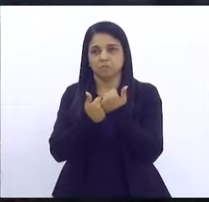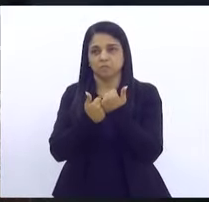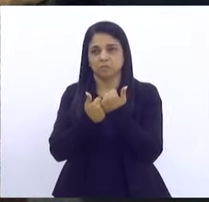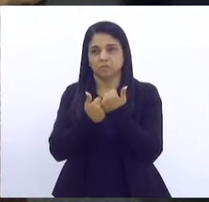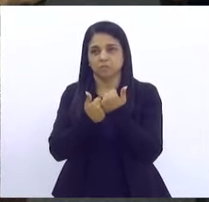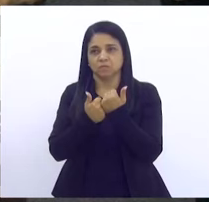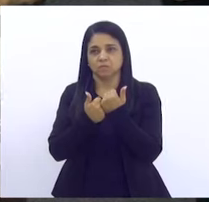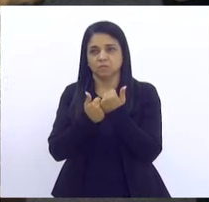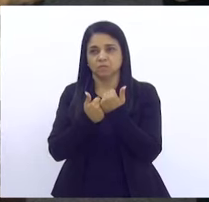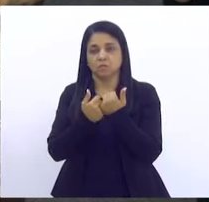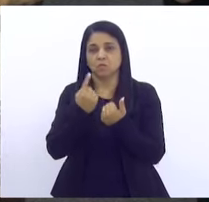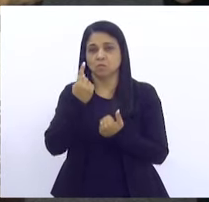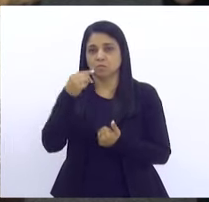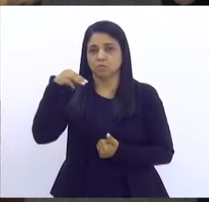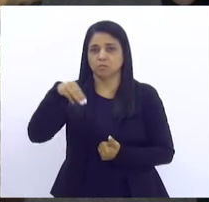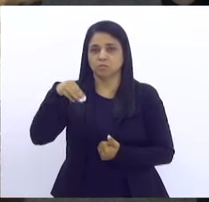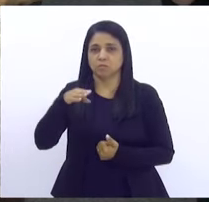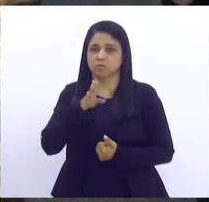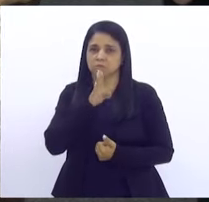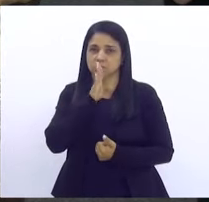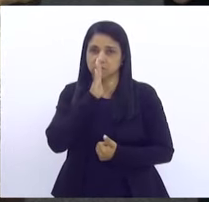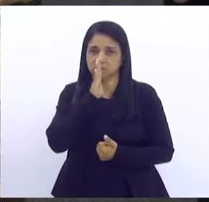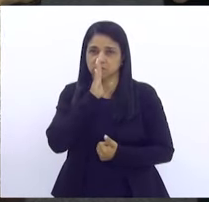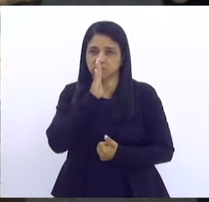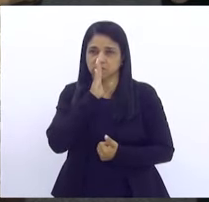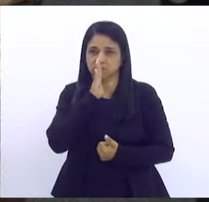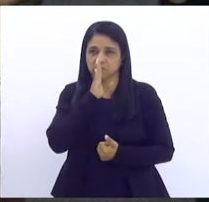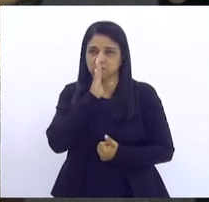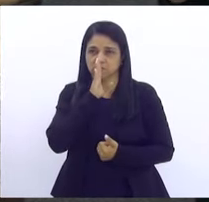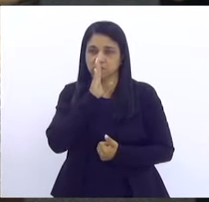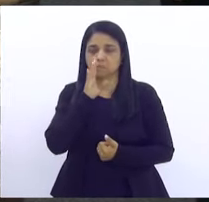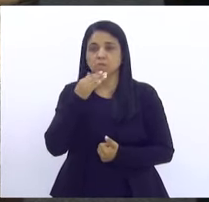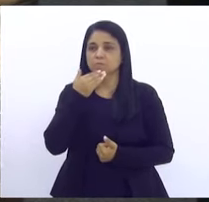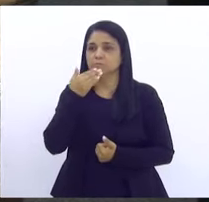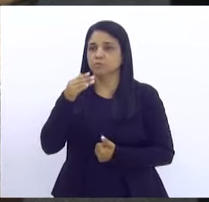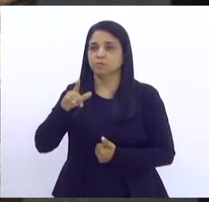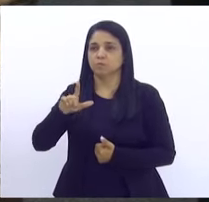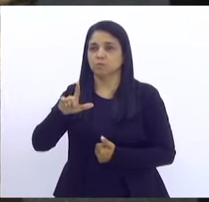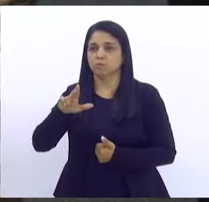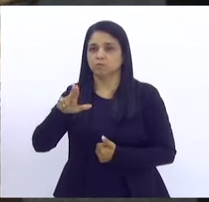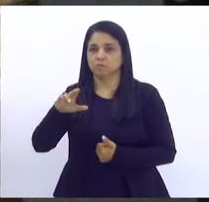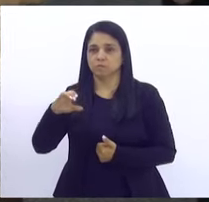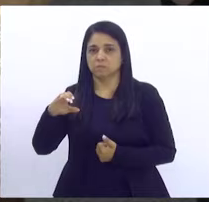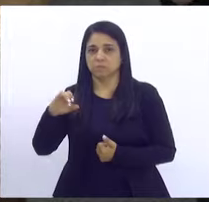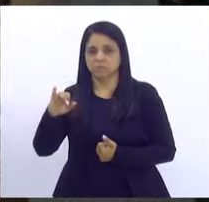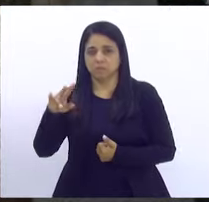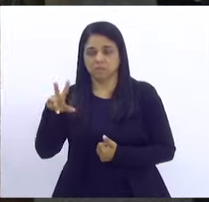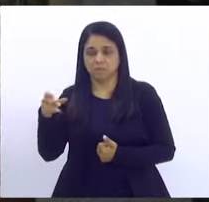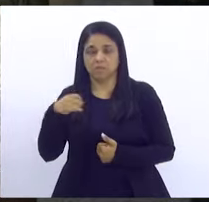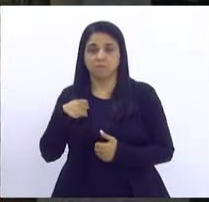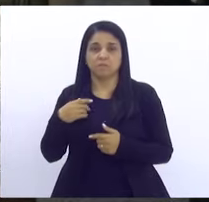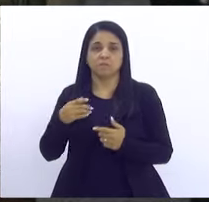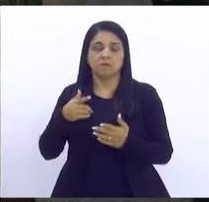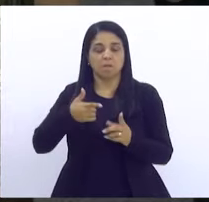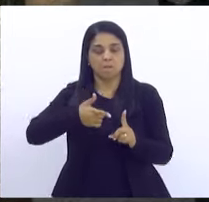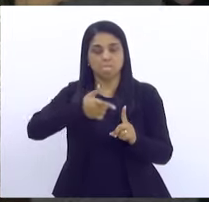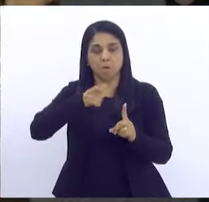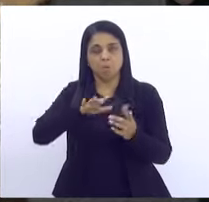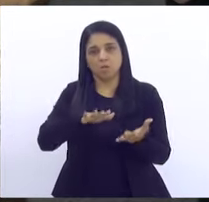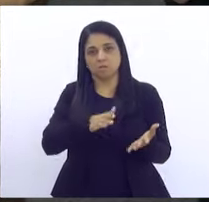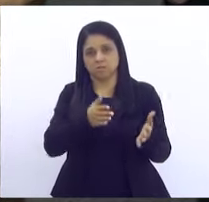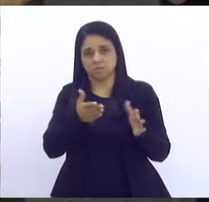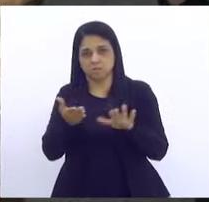ao minuto de silêncio solicitado pela deputada Lucinha em relação ao assassinato